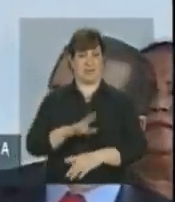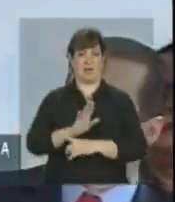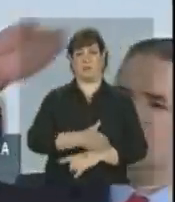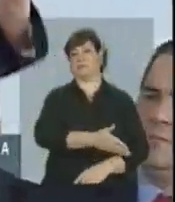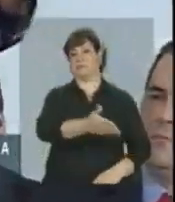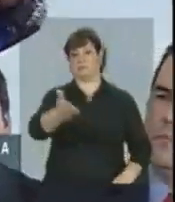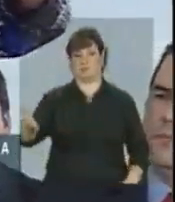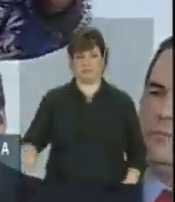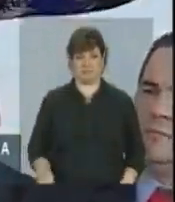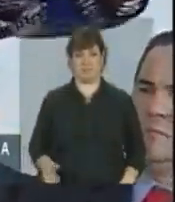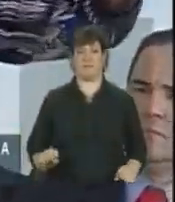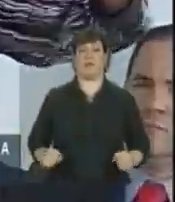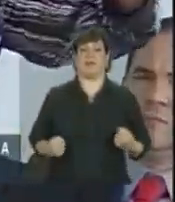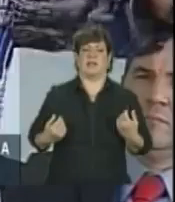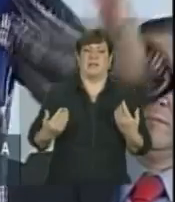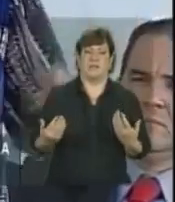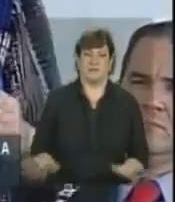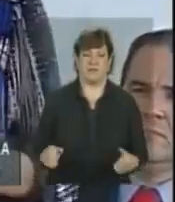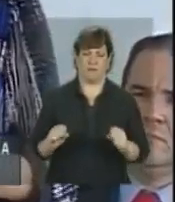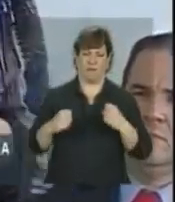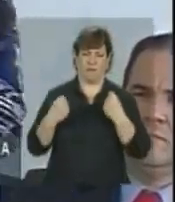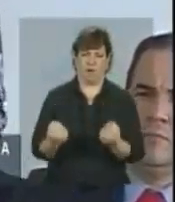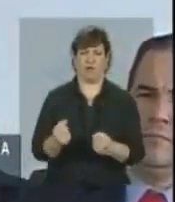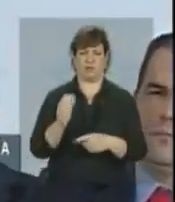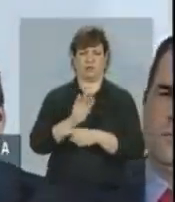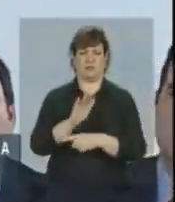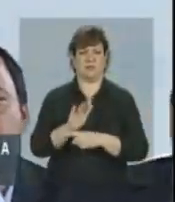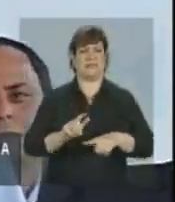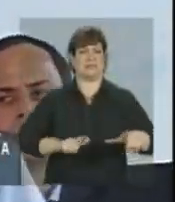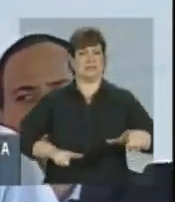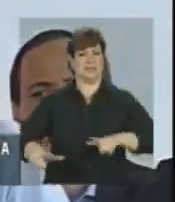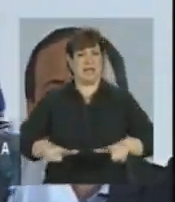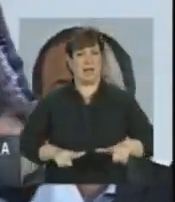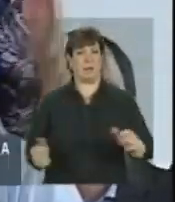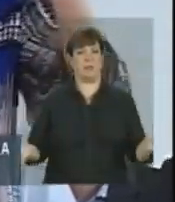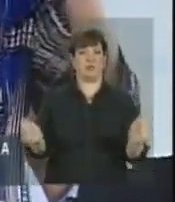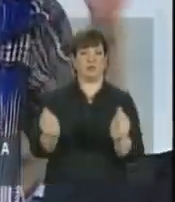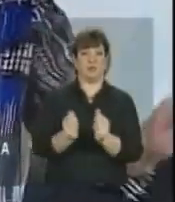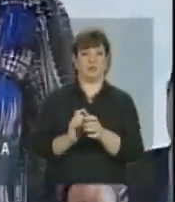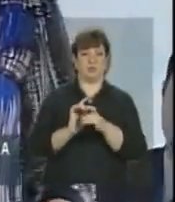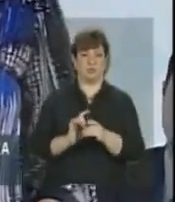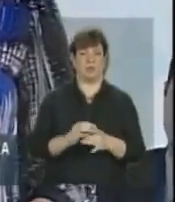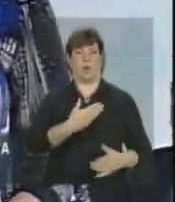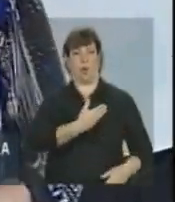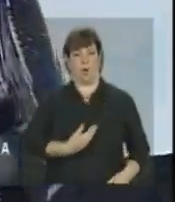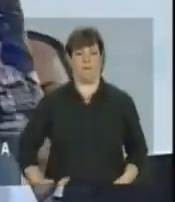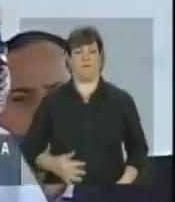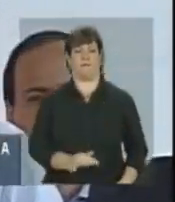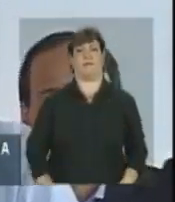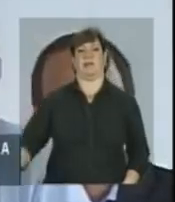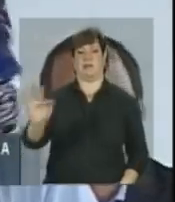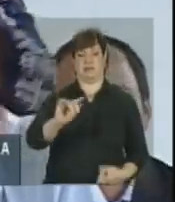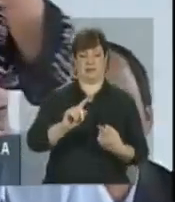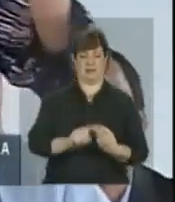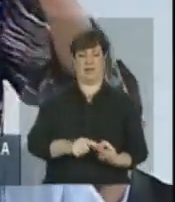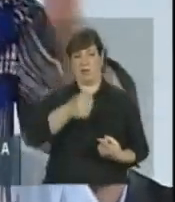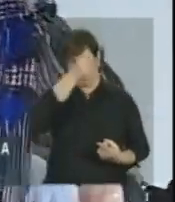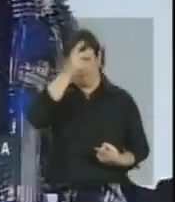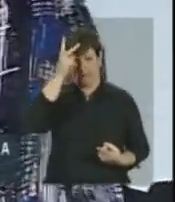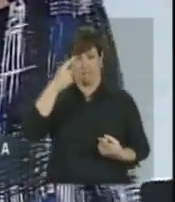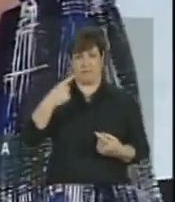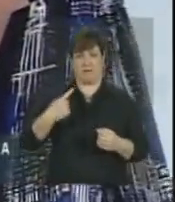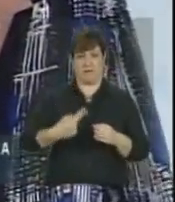que a dedicação, o esforço, o trabalho conjunto do governo federal com a prefeitura